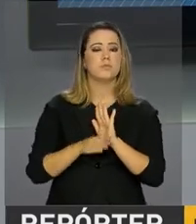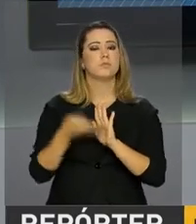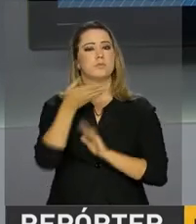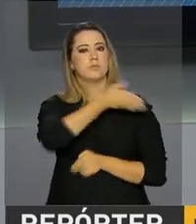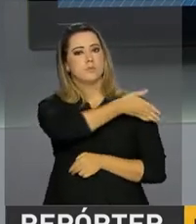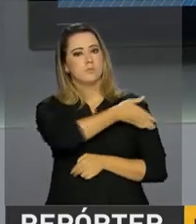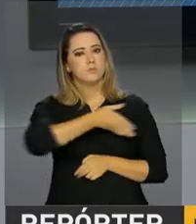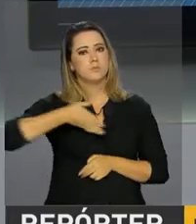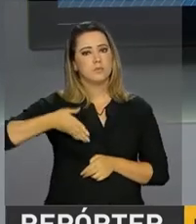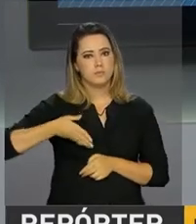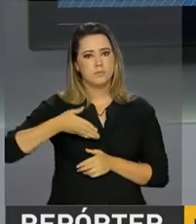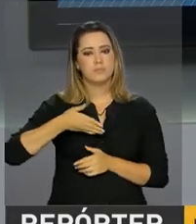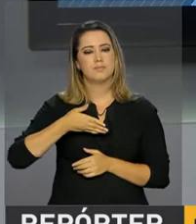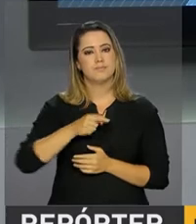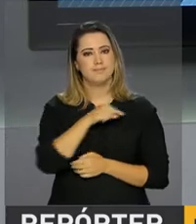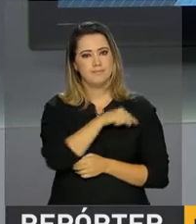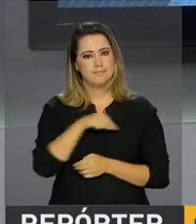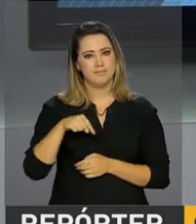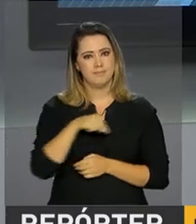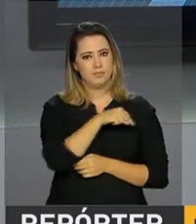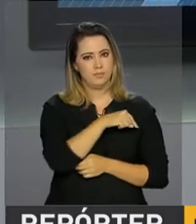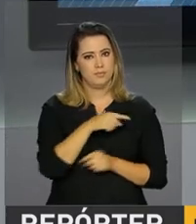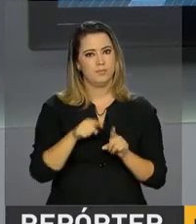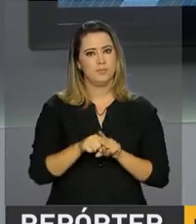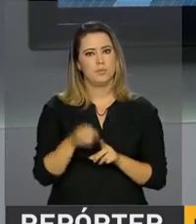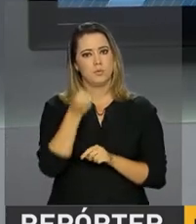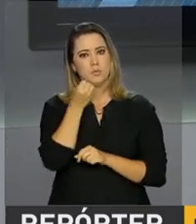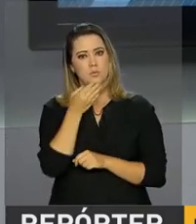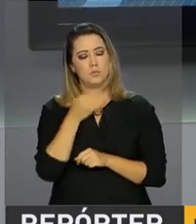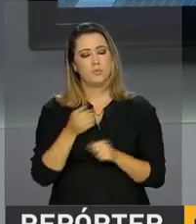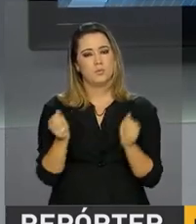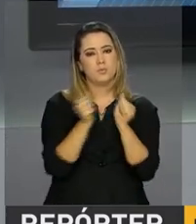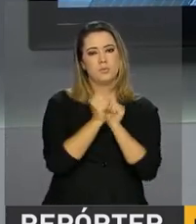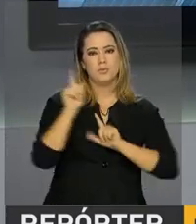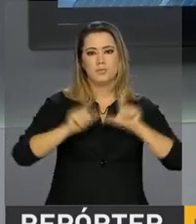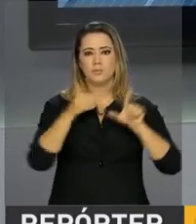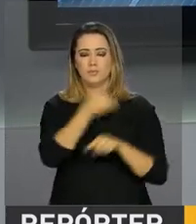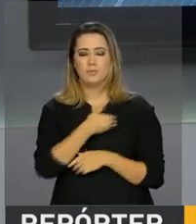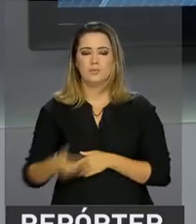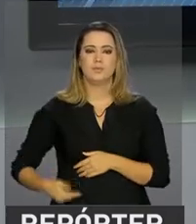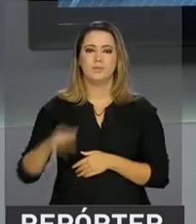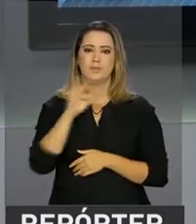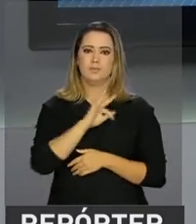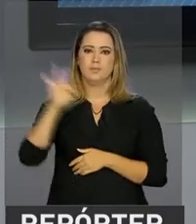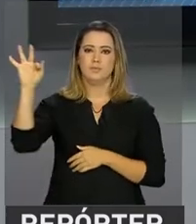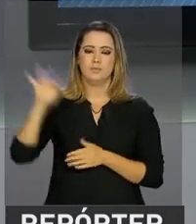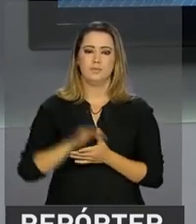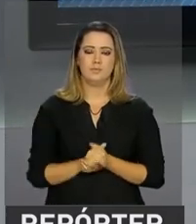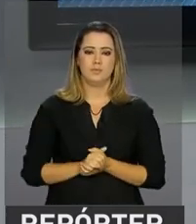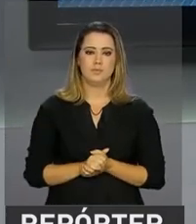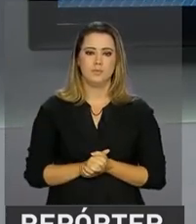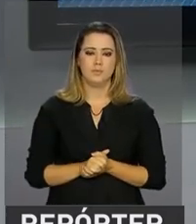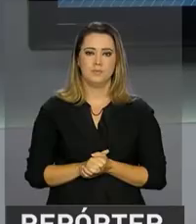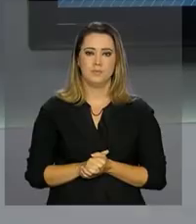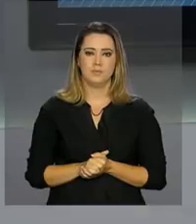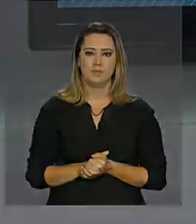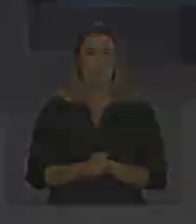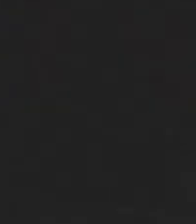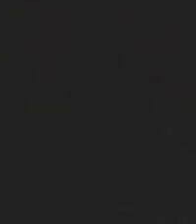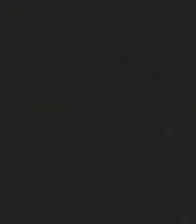toda a programação também está na página da nbr na internet continue com a gente na nbr a tv do governo federal